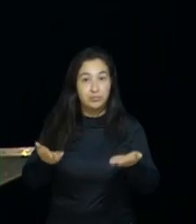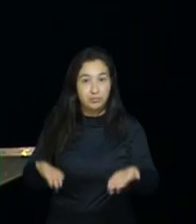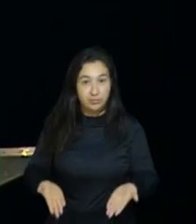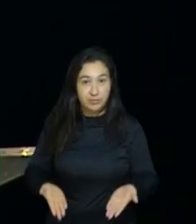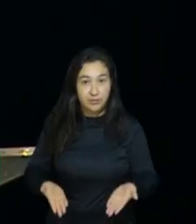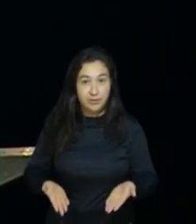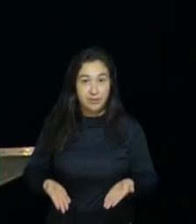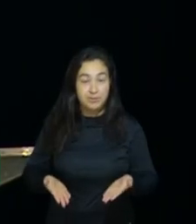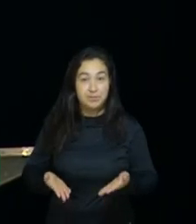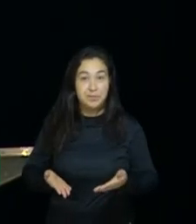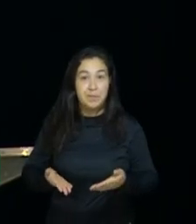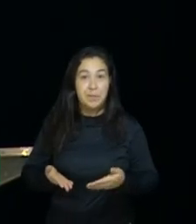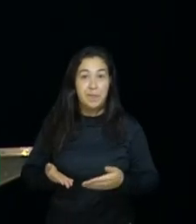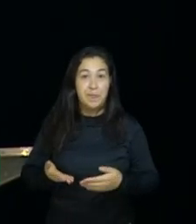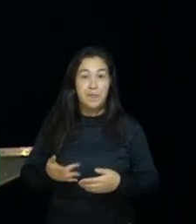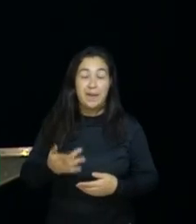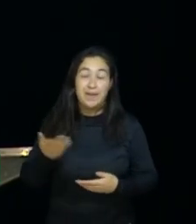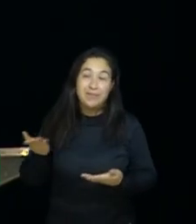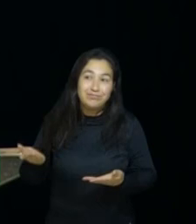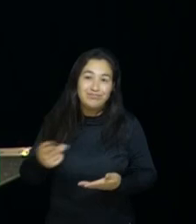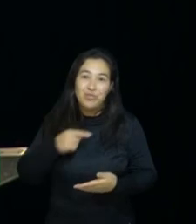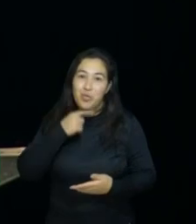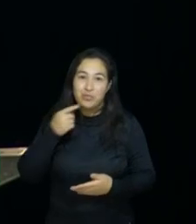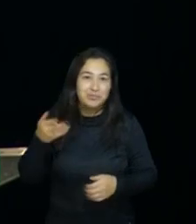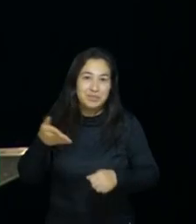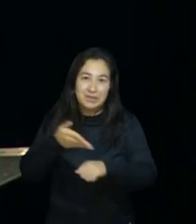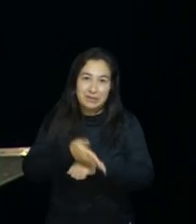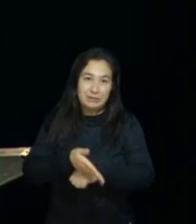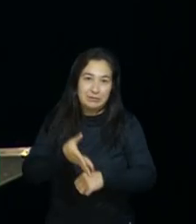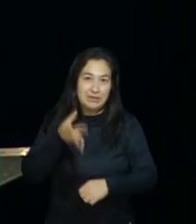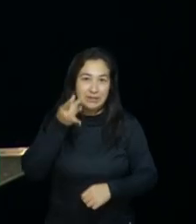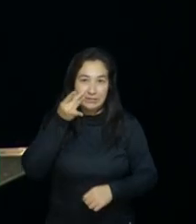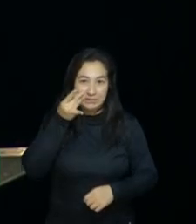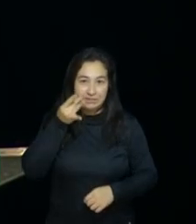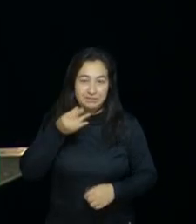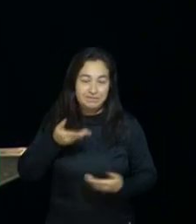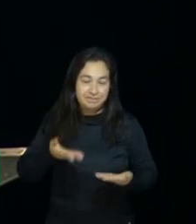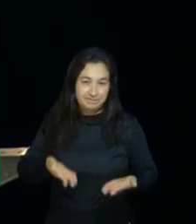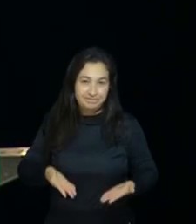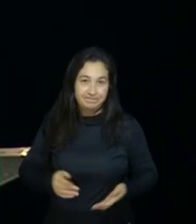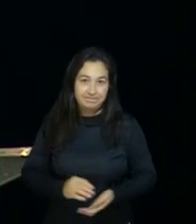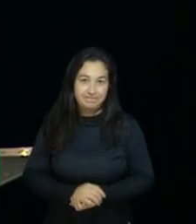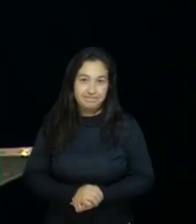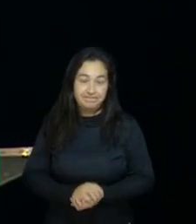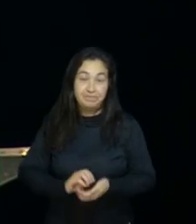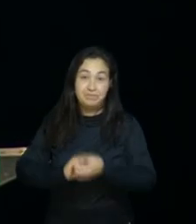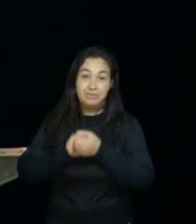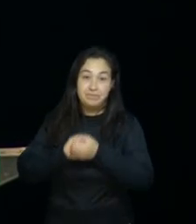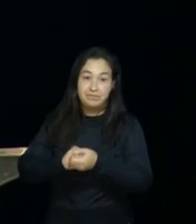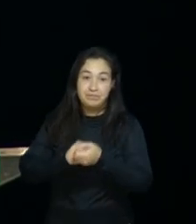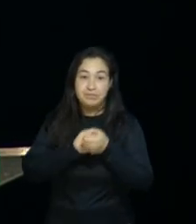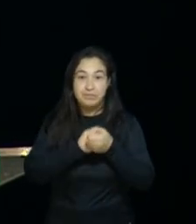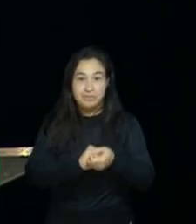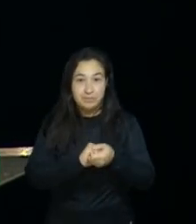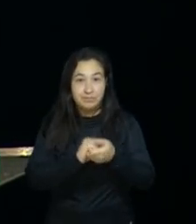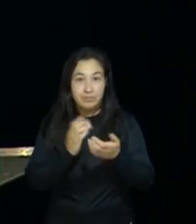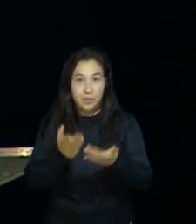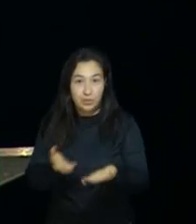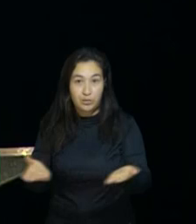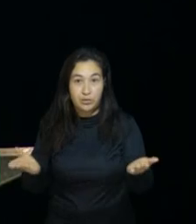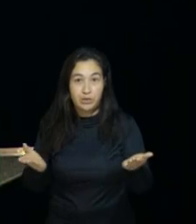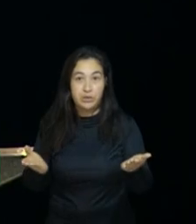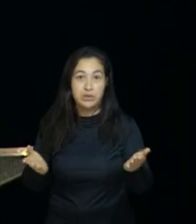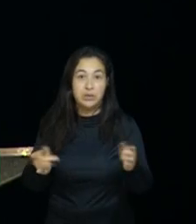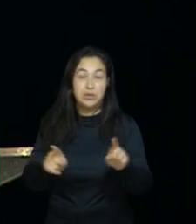lamentou não estar aqui presente. Saúdo a mesa diretora, na pessoa do presidente Mauro Nadal, e a